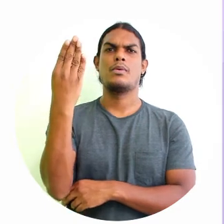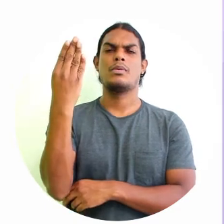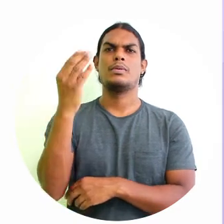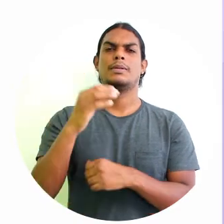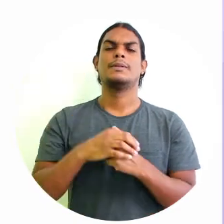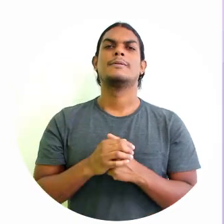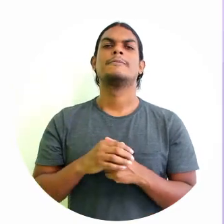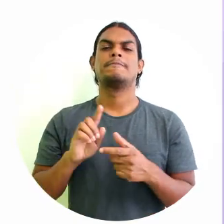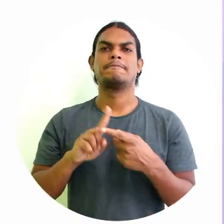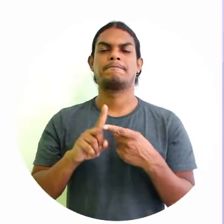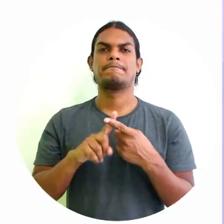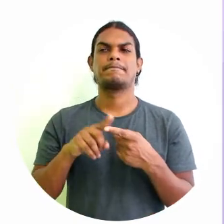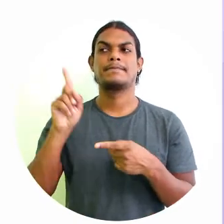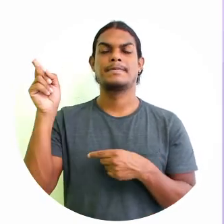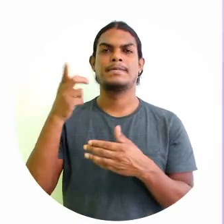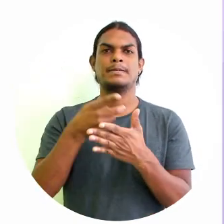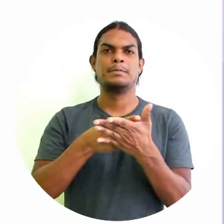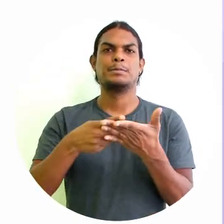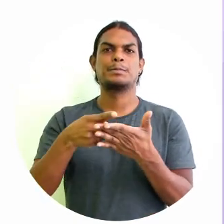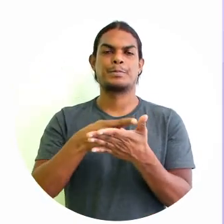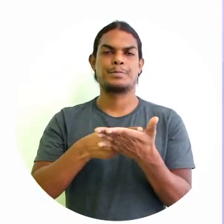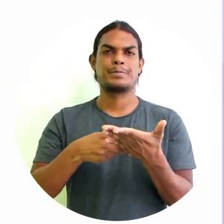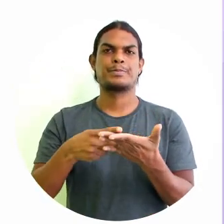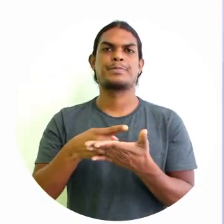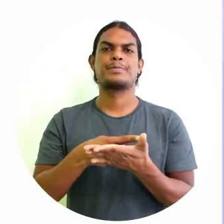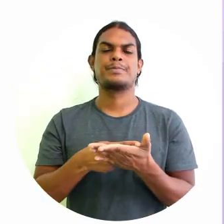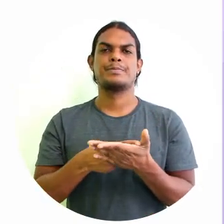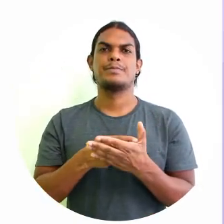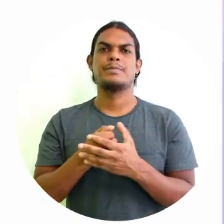ângulo. Então, cada ângulo que você olha do desenho